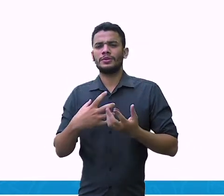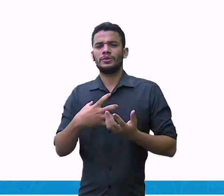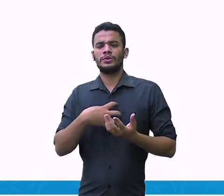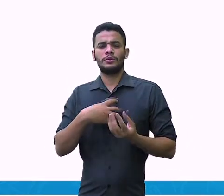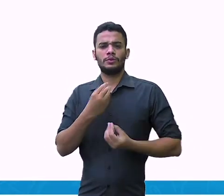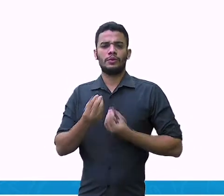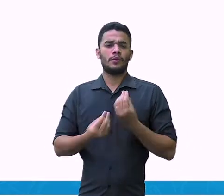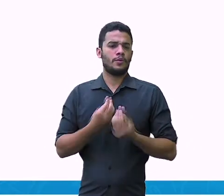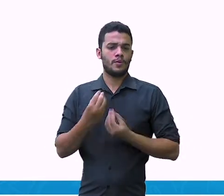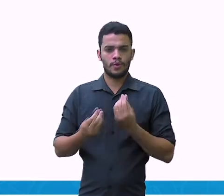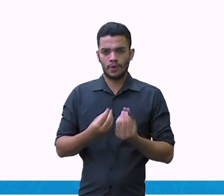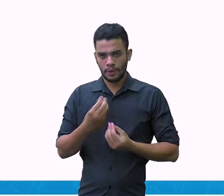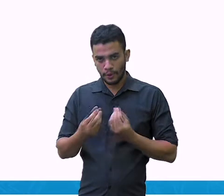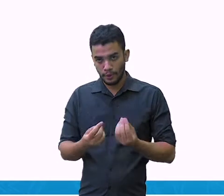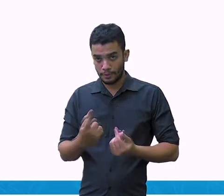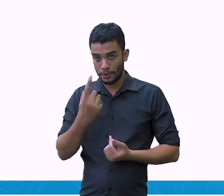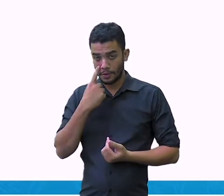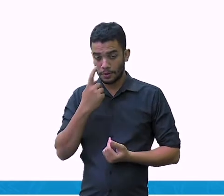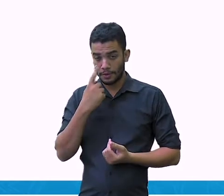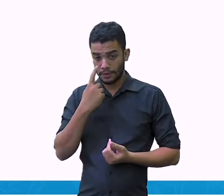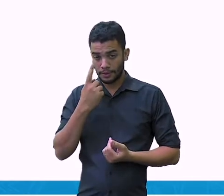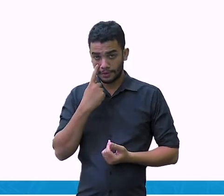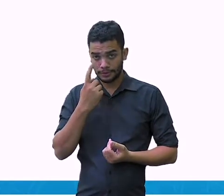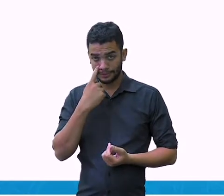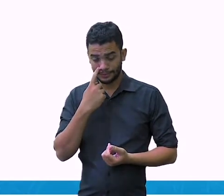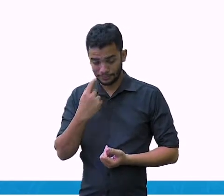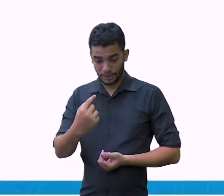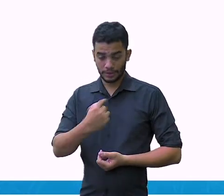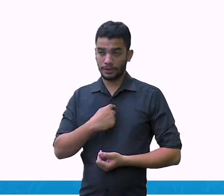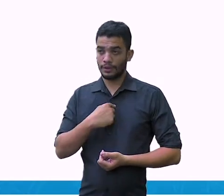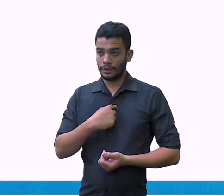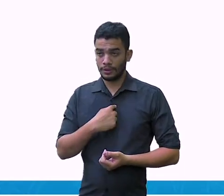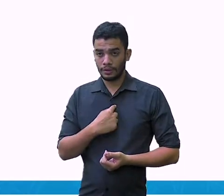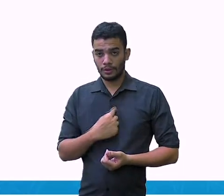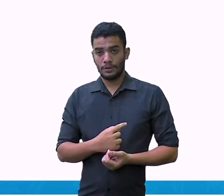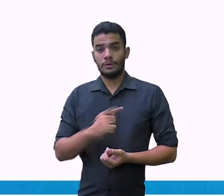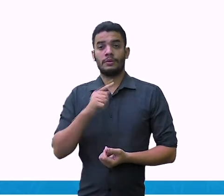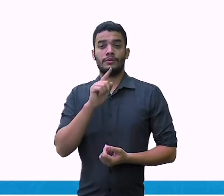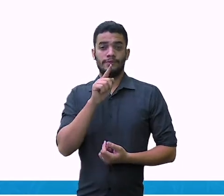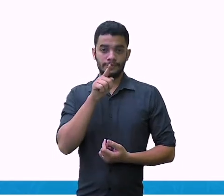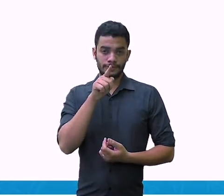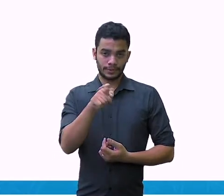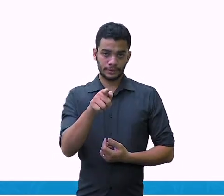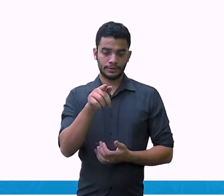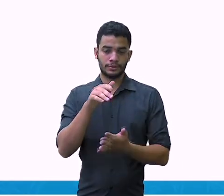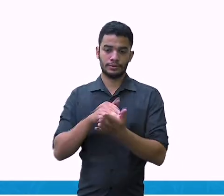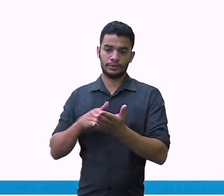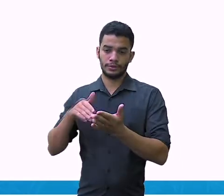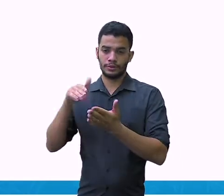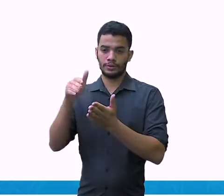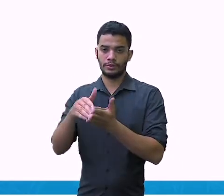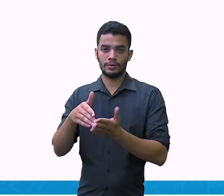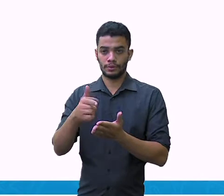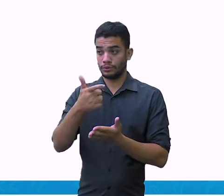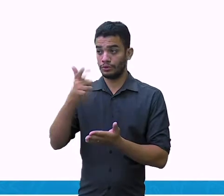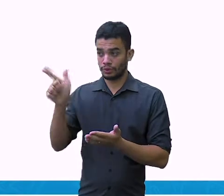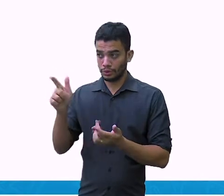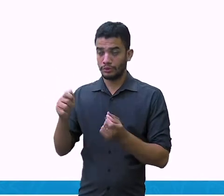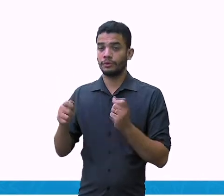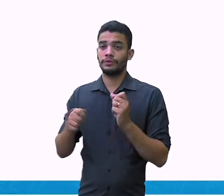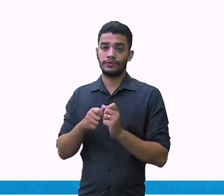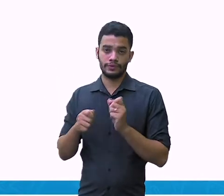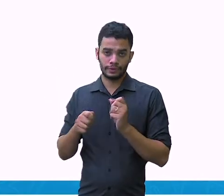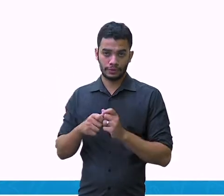existem algumas atitudes minhas, atitudes suas, que vão